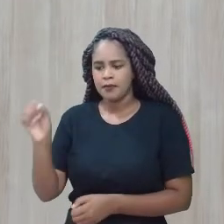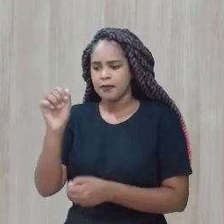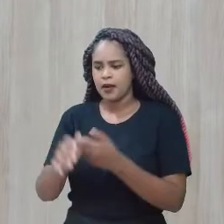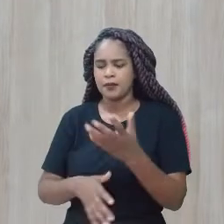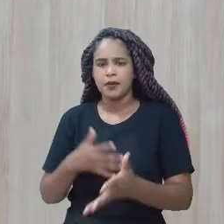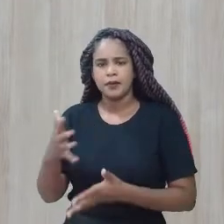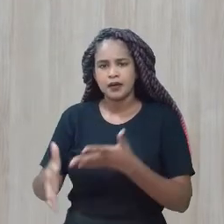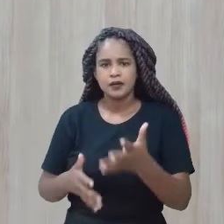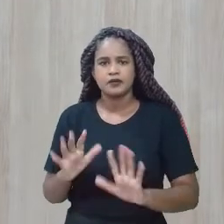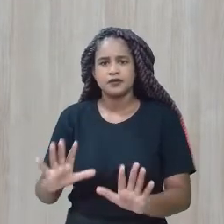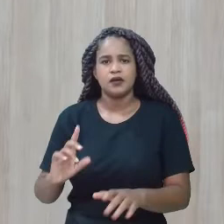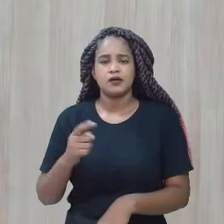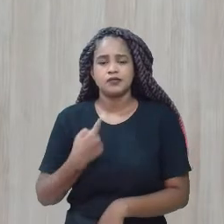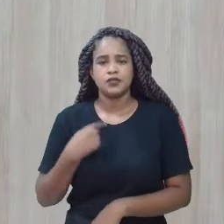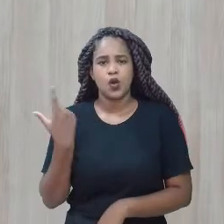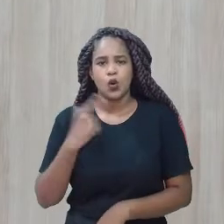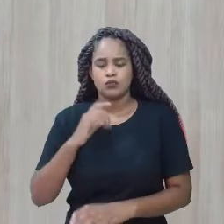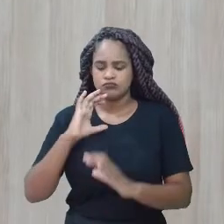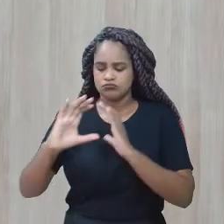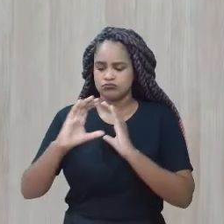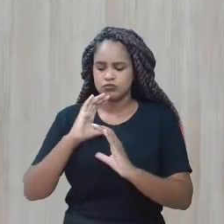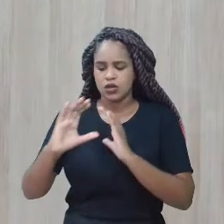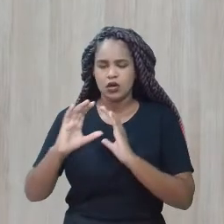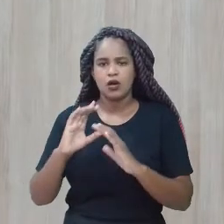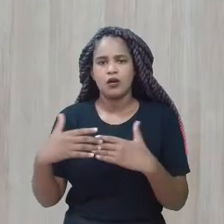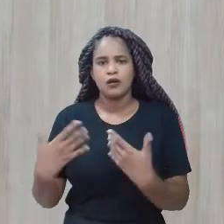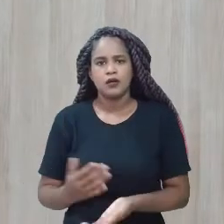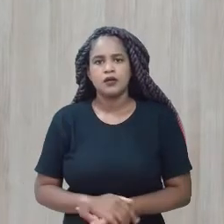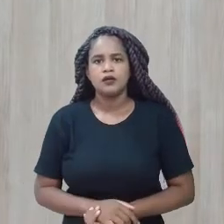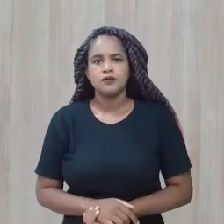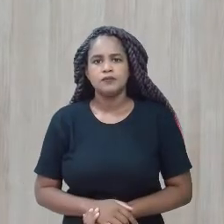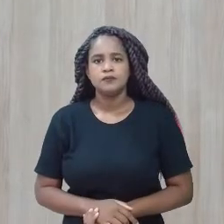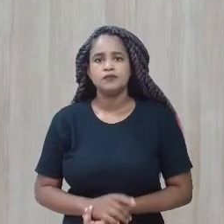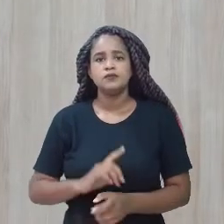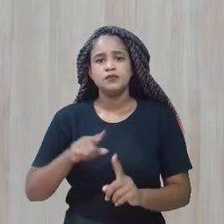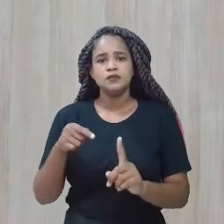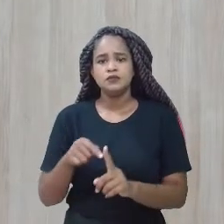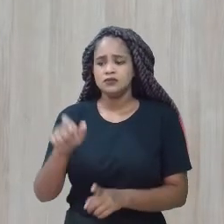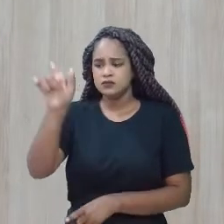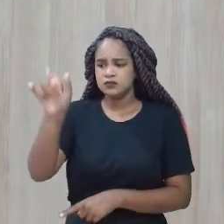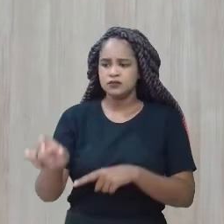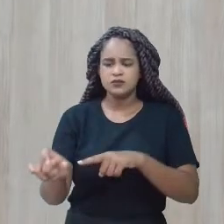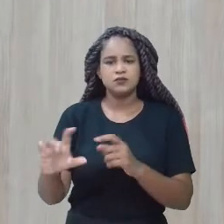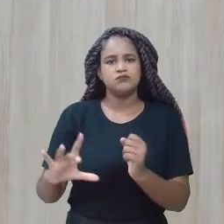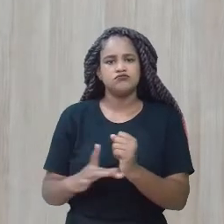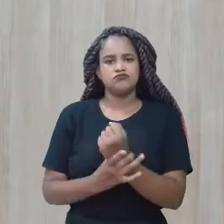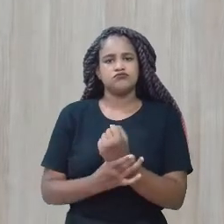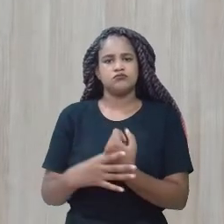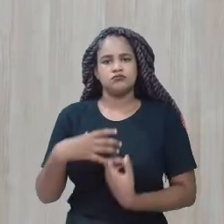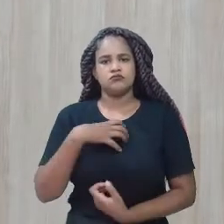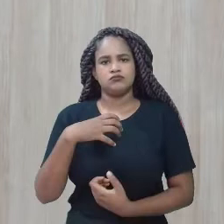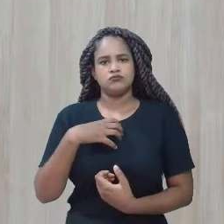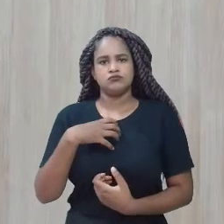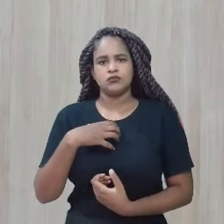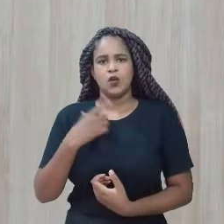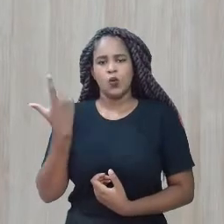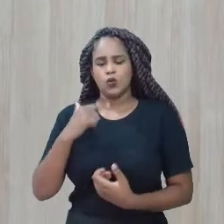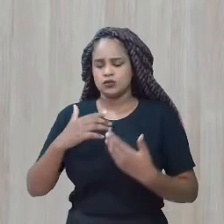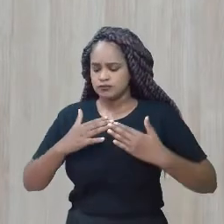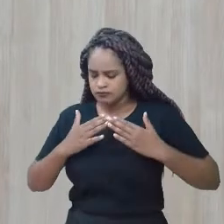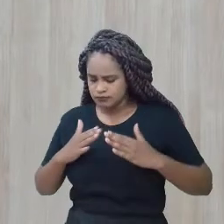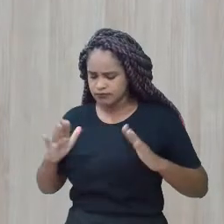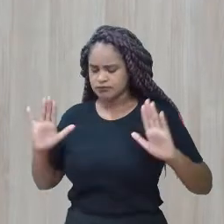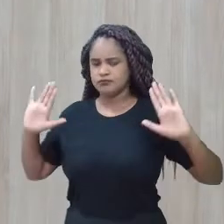nos tornamos ponte, não é? Para o outro se sentir seguro para conversar, abrir, não é?